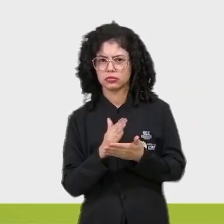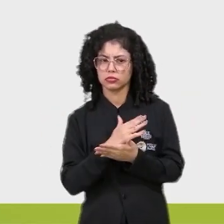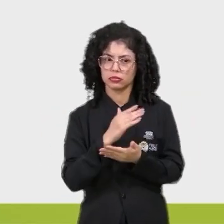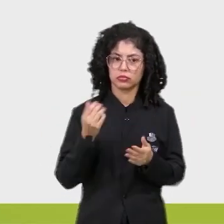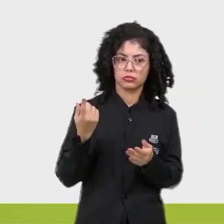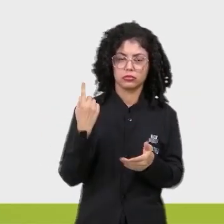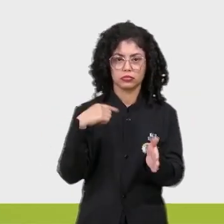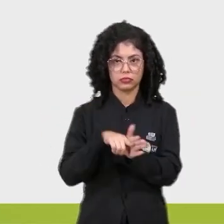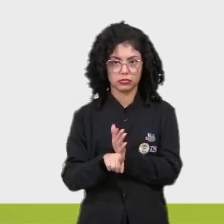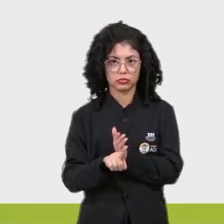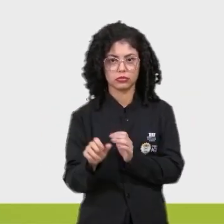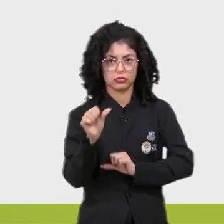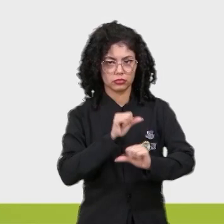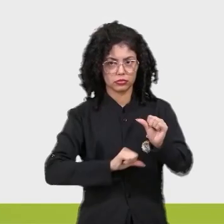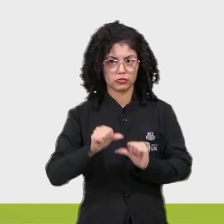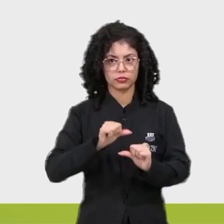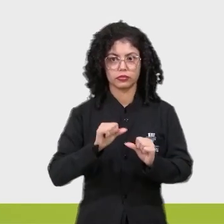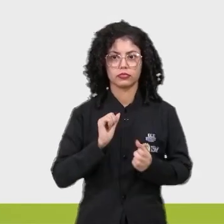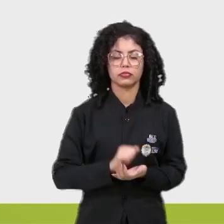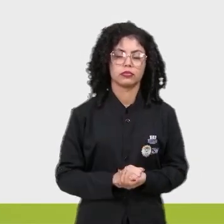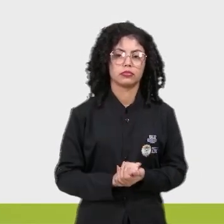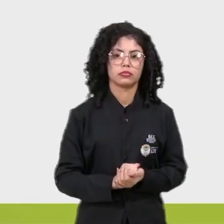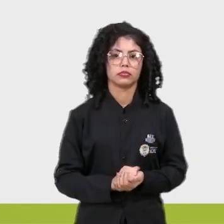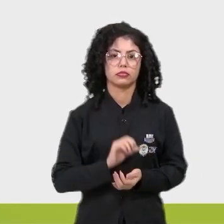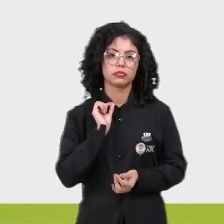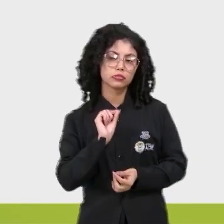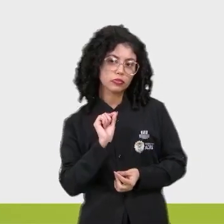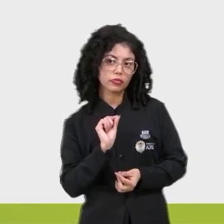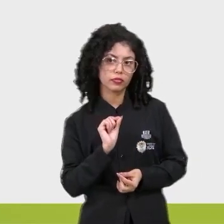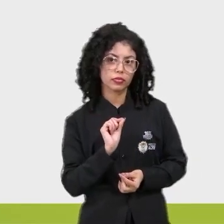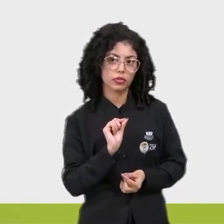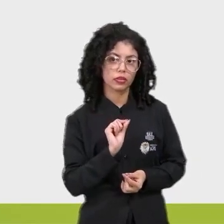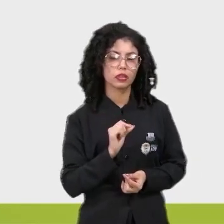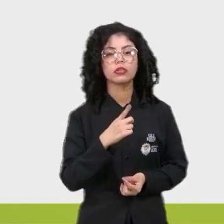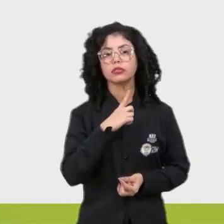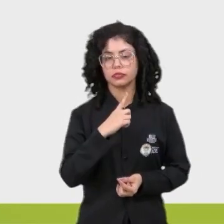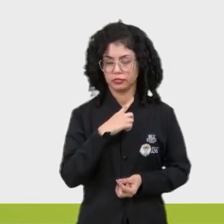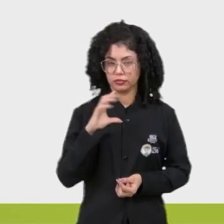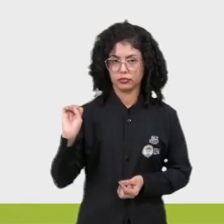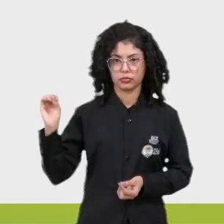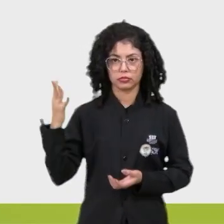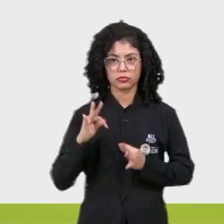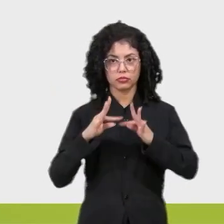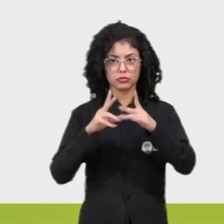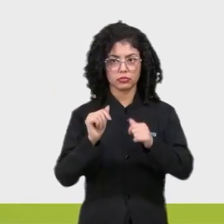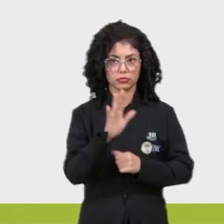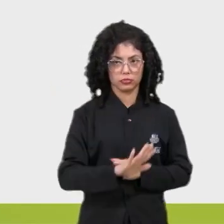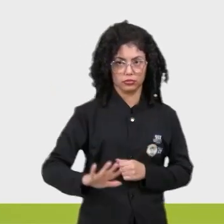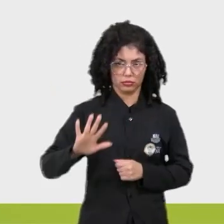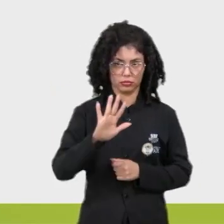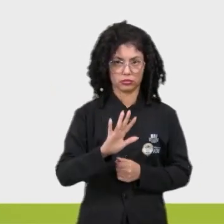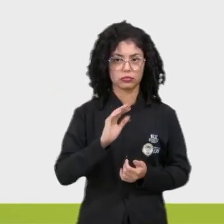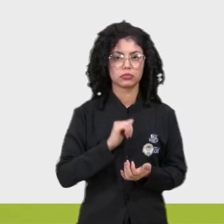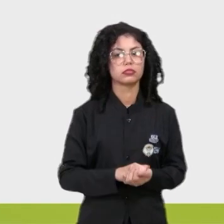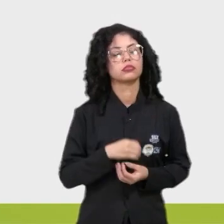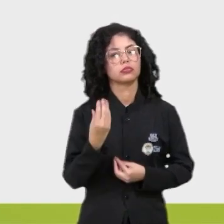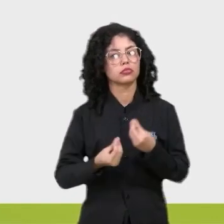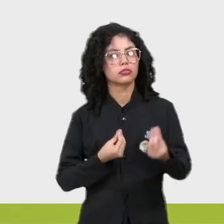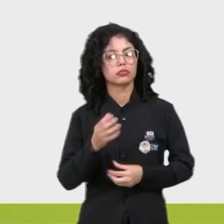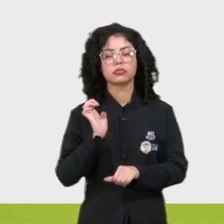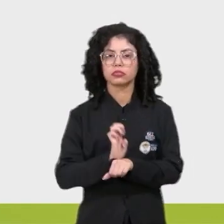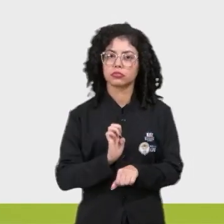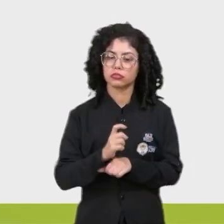mudanças, aconteceram algumas mudanças e que tem efeito total sobre como os estados e